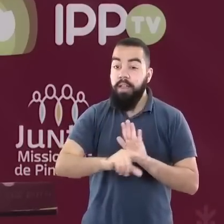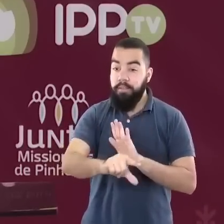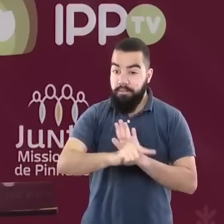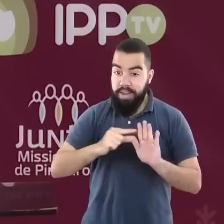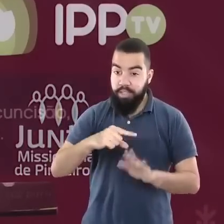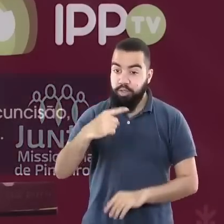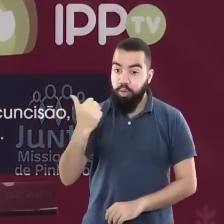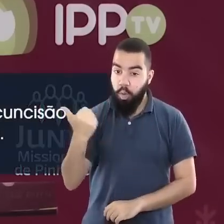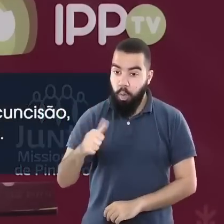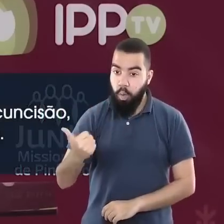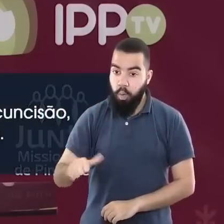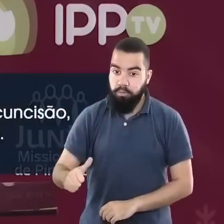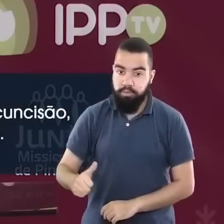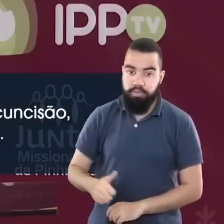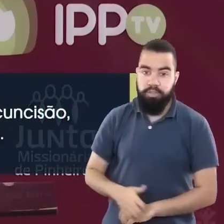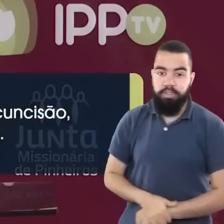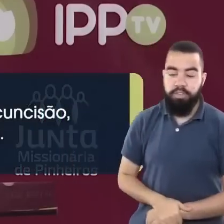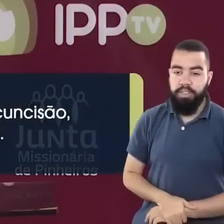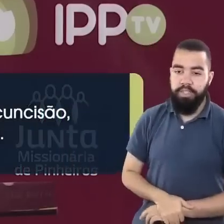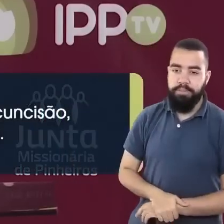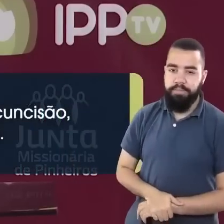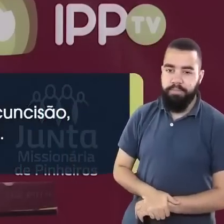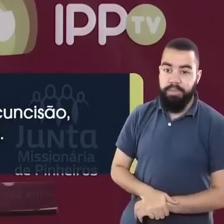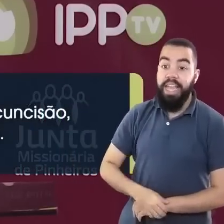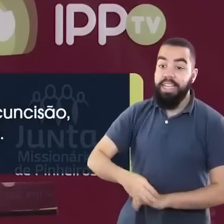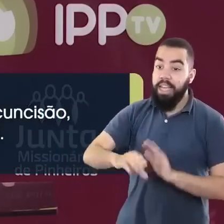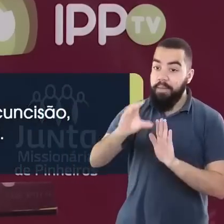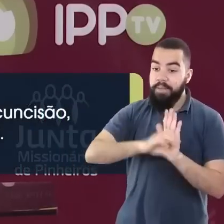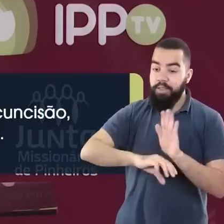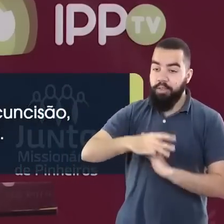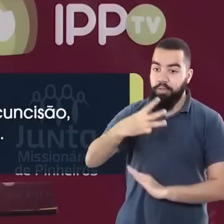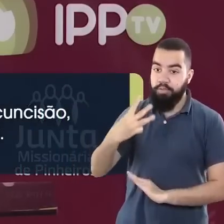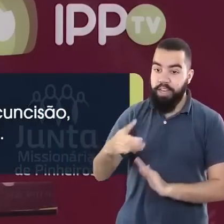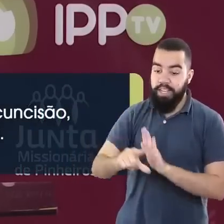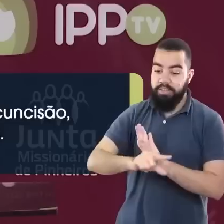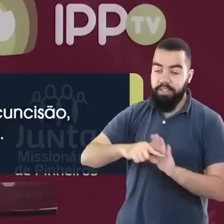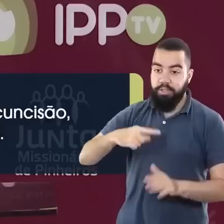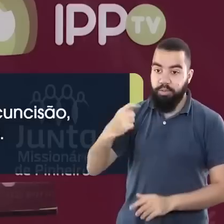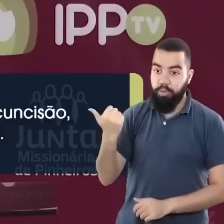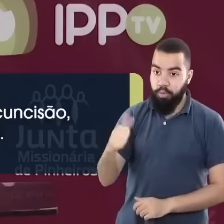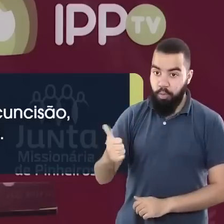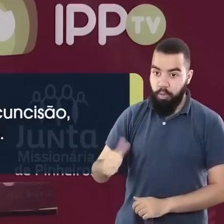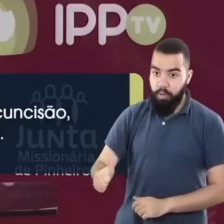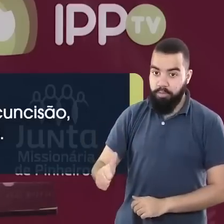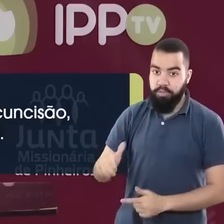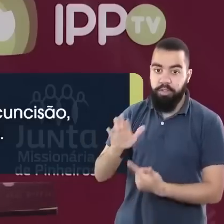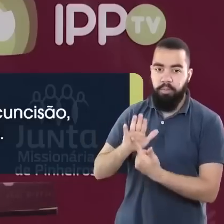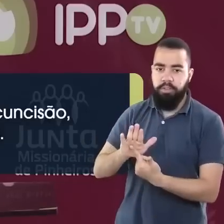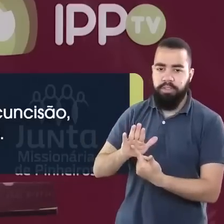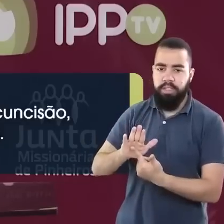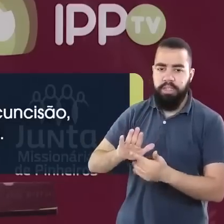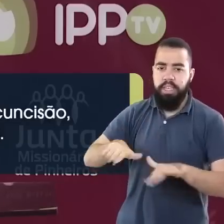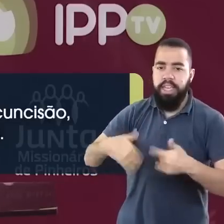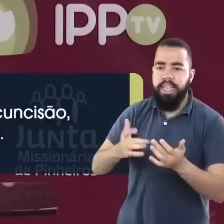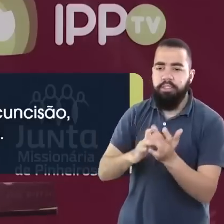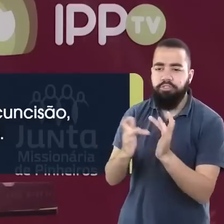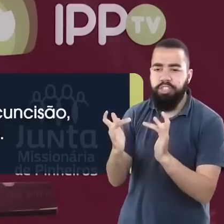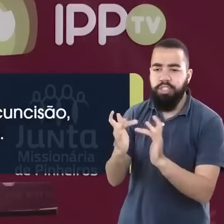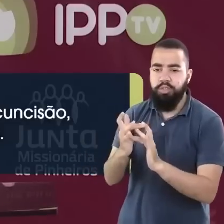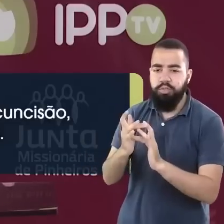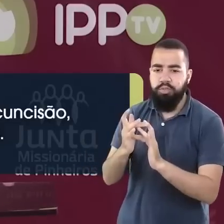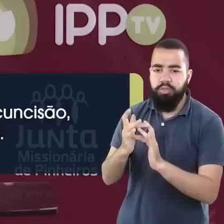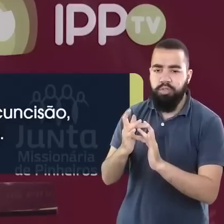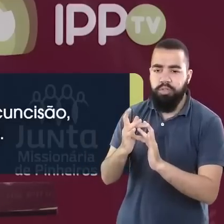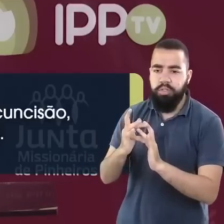está escrito Colossenses 3:11 parte final tá escrito porém Cristo é Tudo